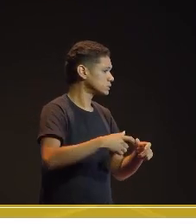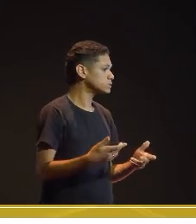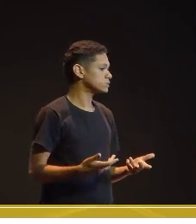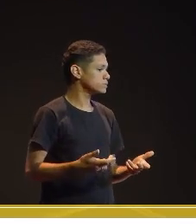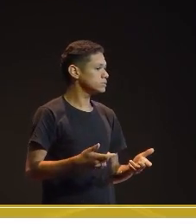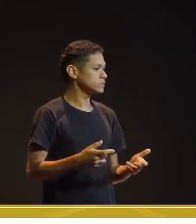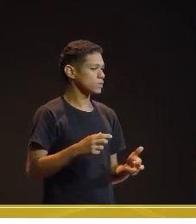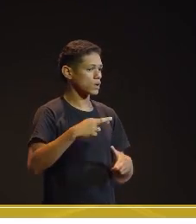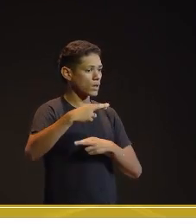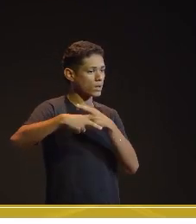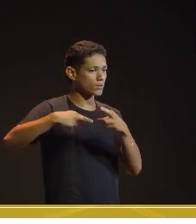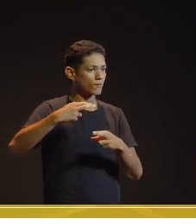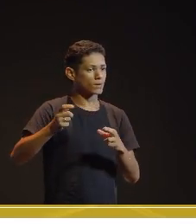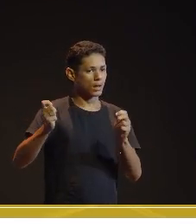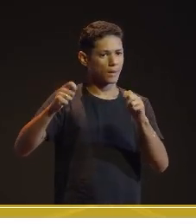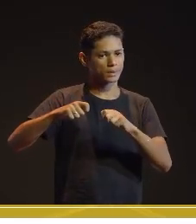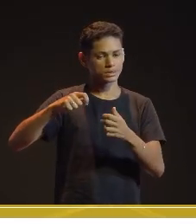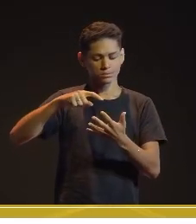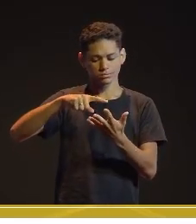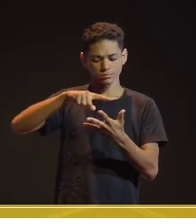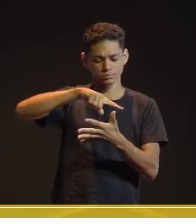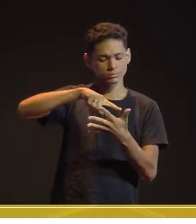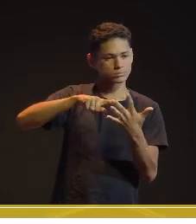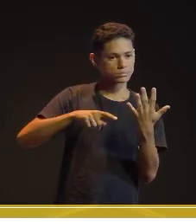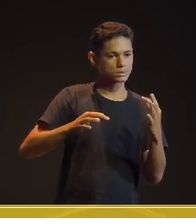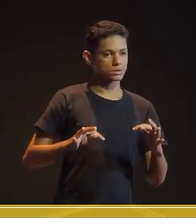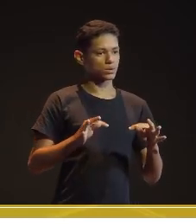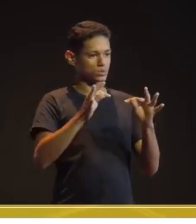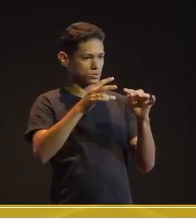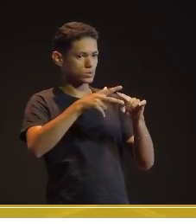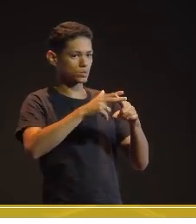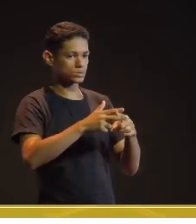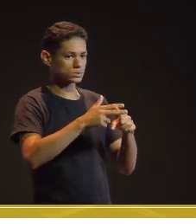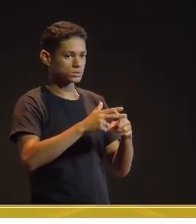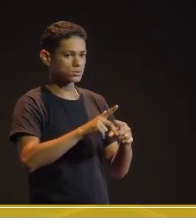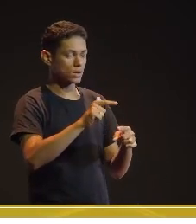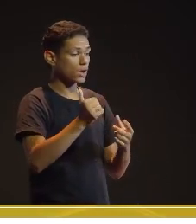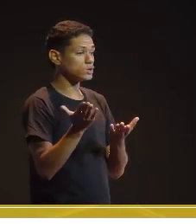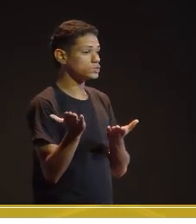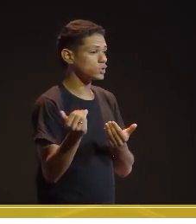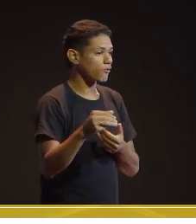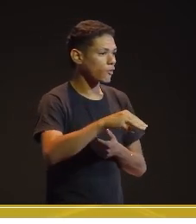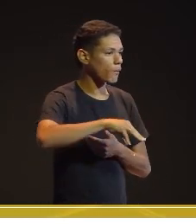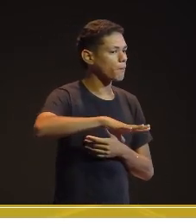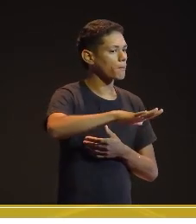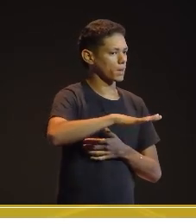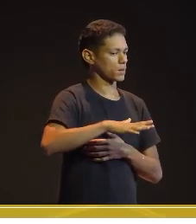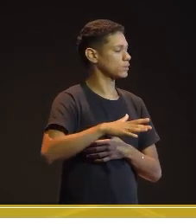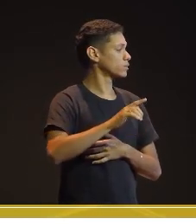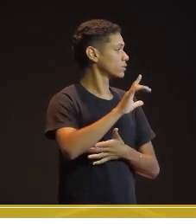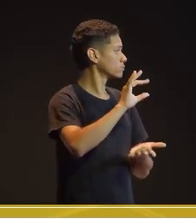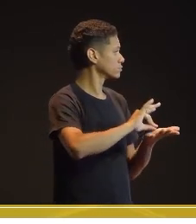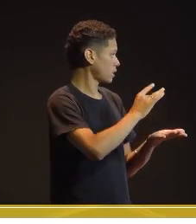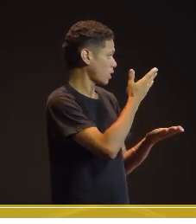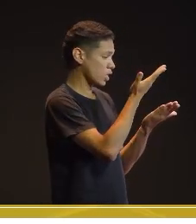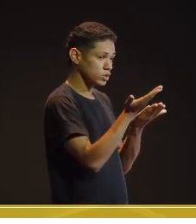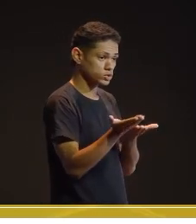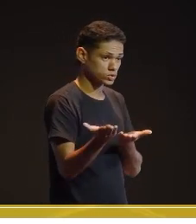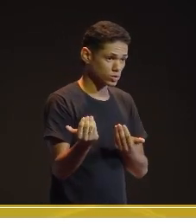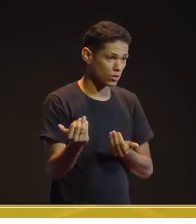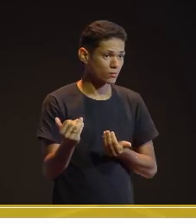repotencialização, de uma renovação de capacidade, de tecnologia e de conceito. É jovem o mercado. E pelo fato de ser